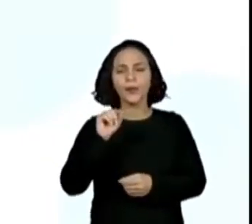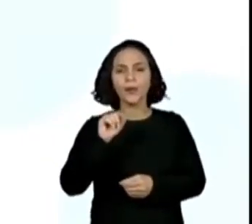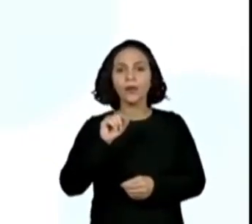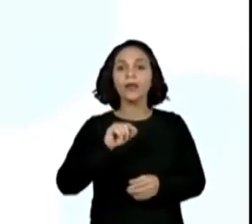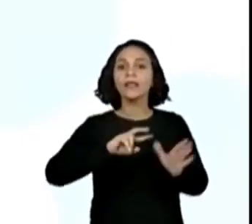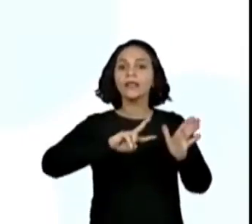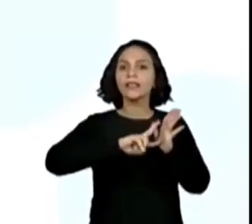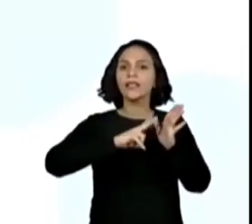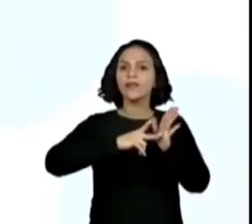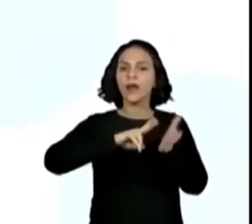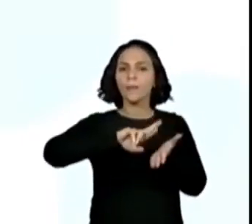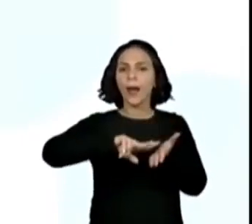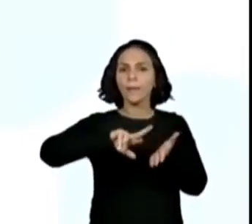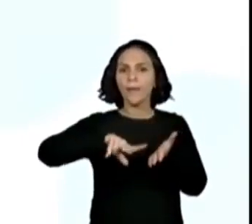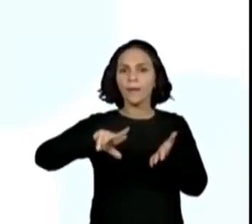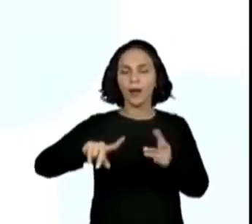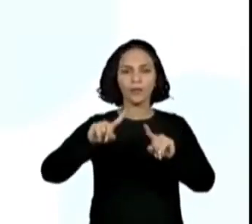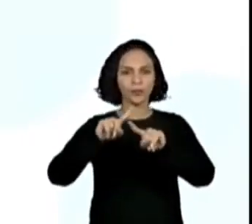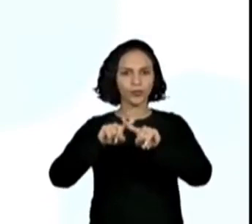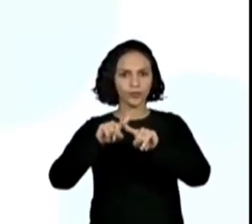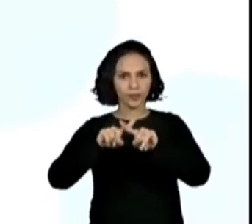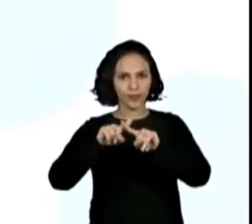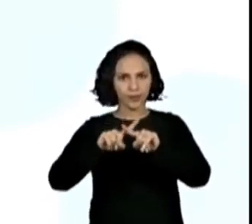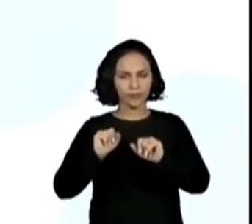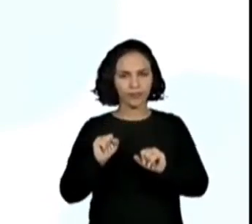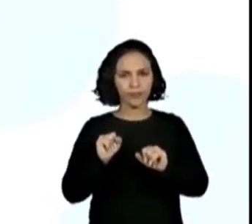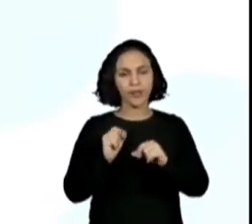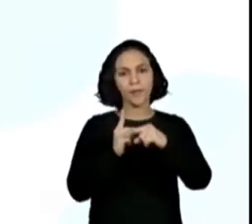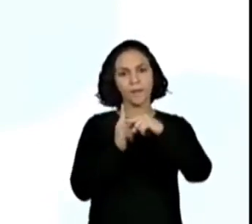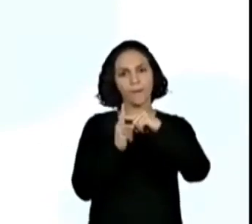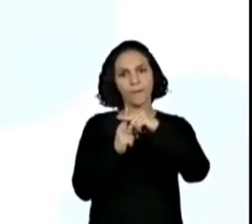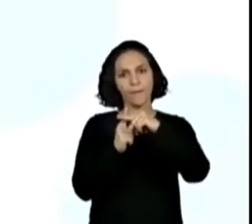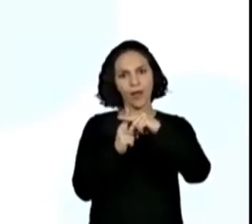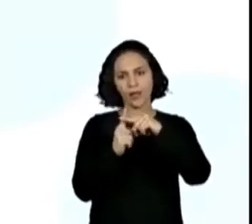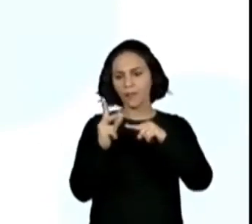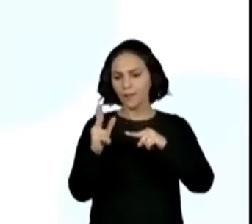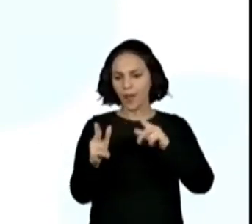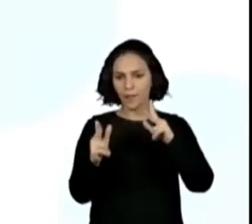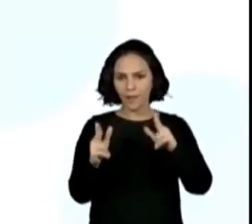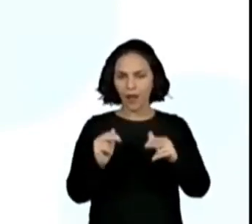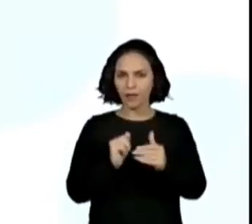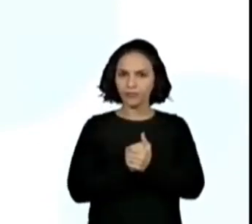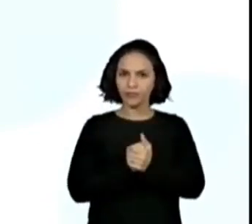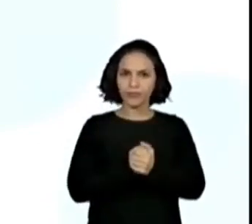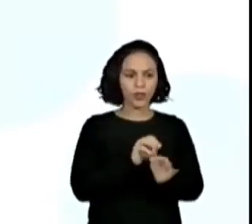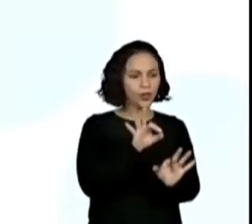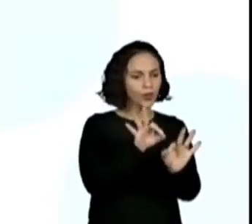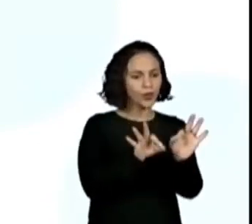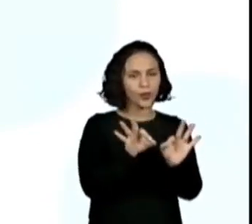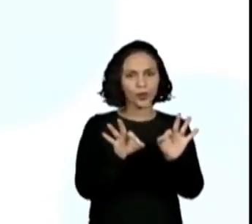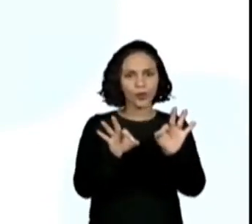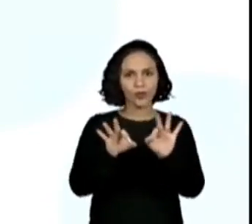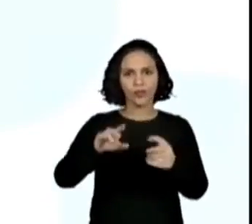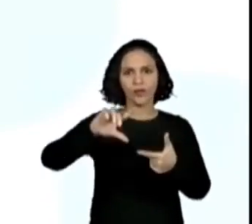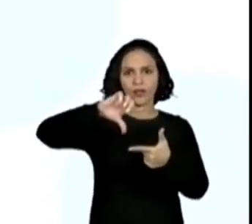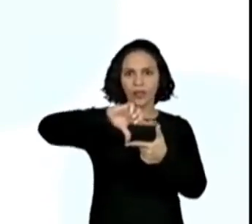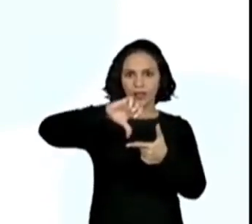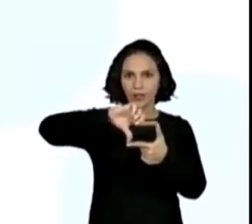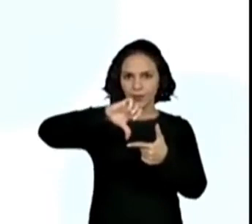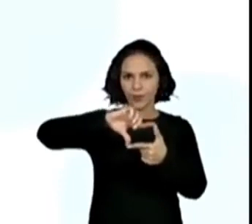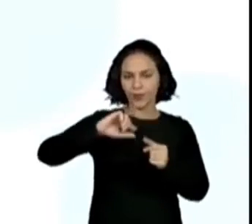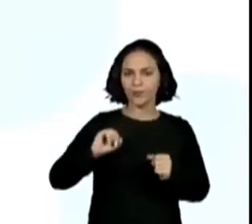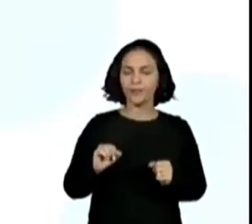significados da multiplicação adição de parcelas iguais organização retangular